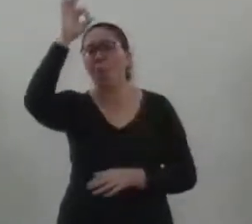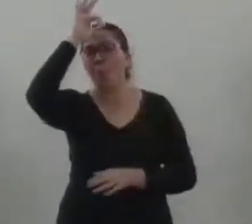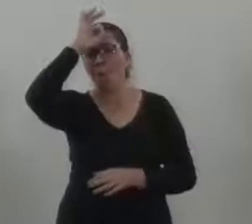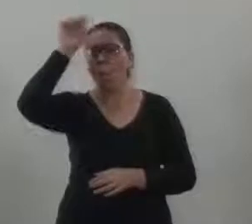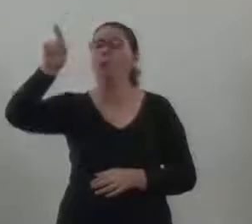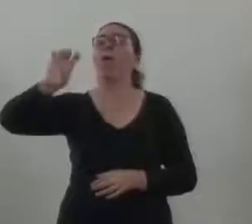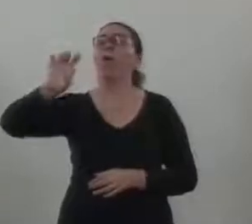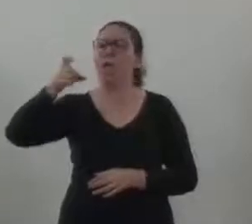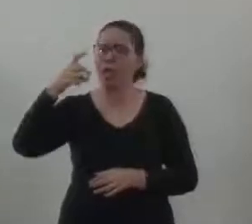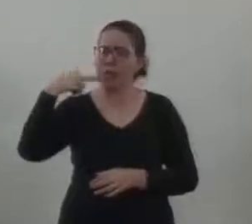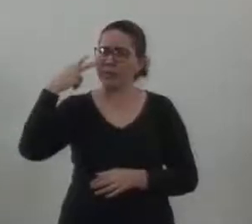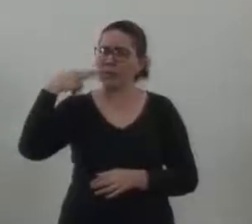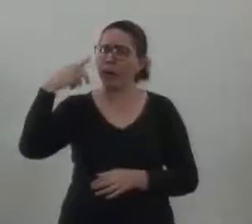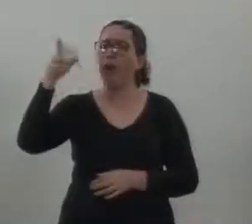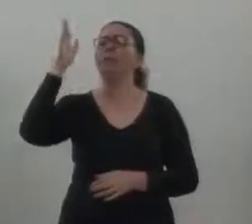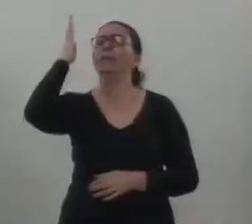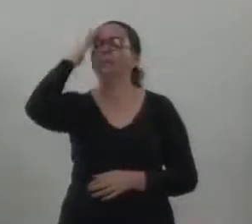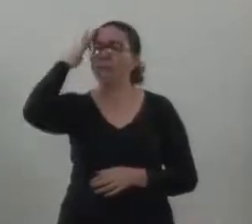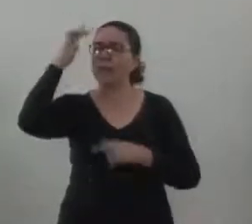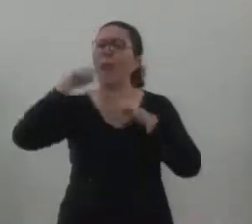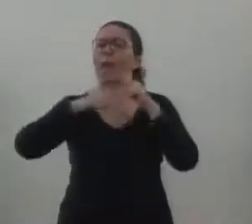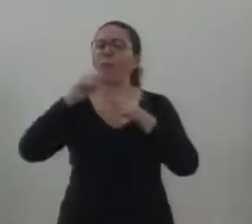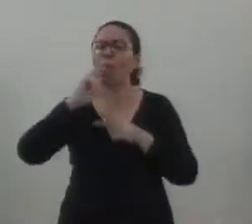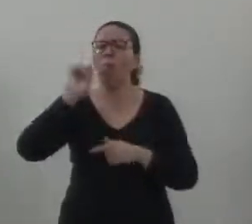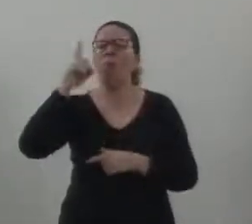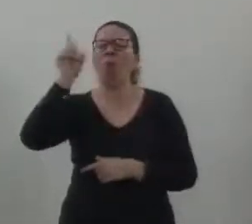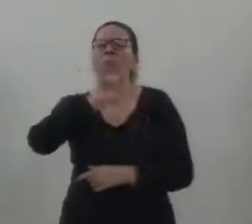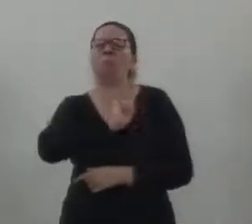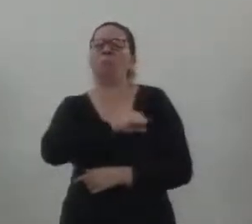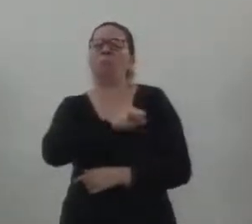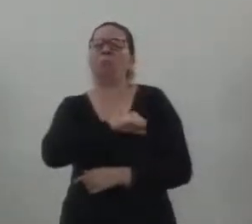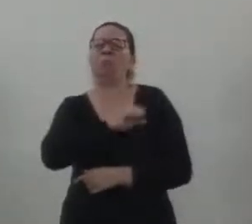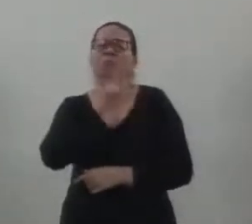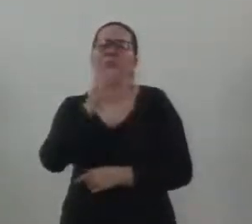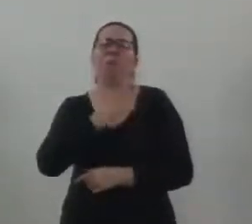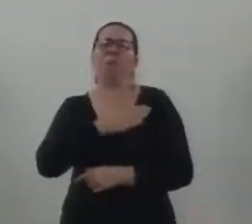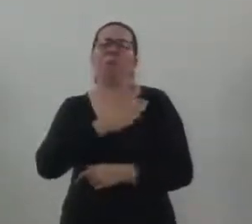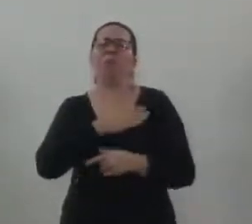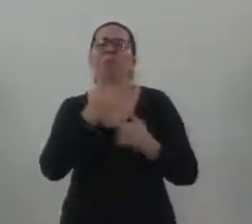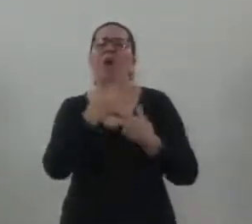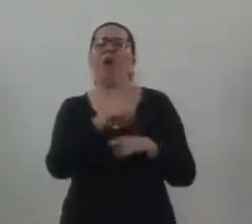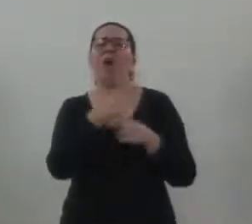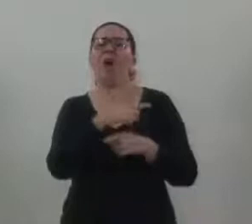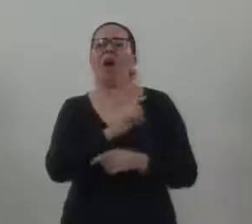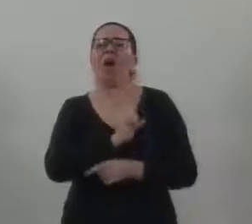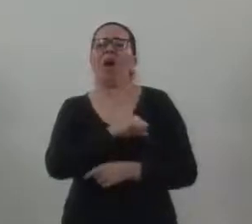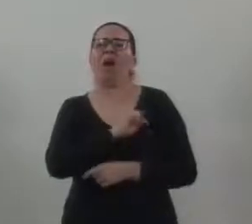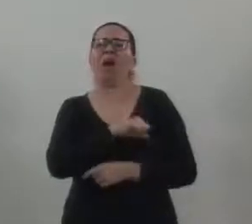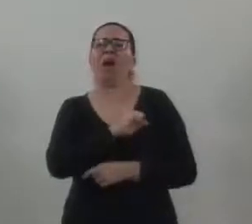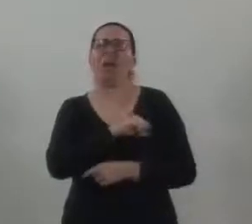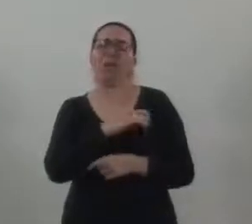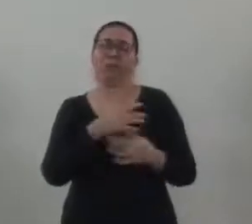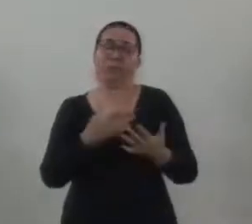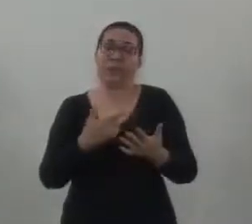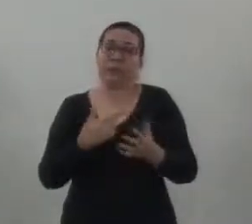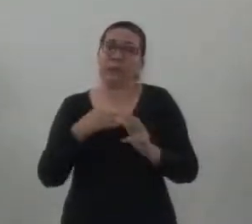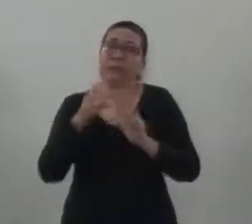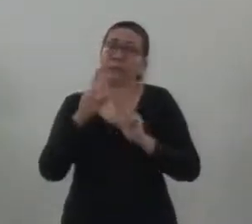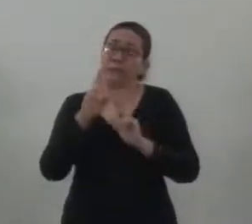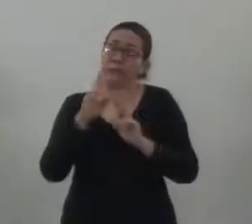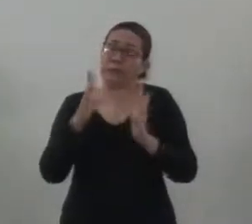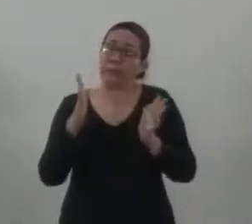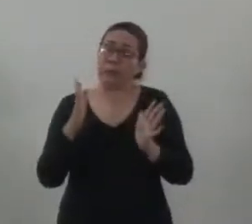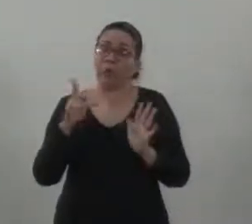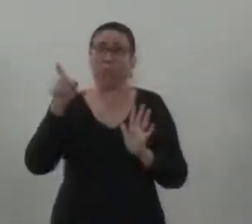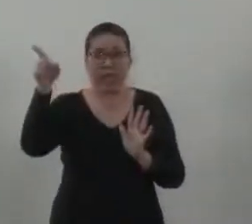vereador. Ele sabe a função do vereador. Ou por maldade mesmo, e eu, né, torço e rezo para que passe longe disso.